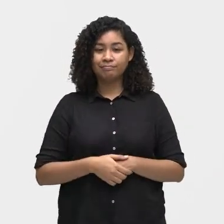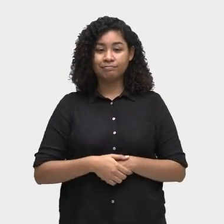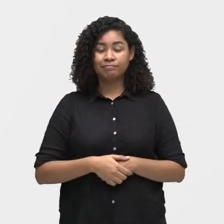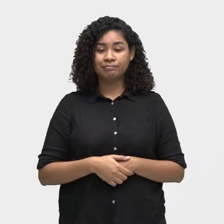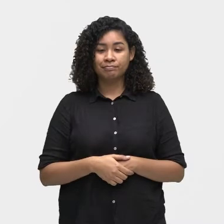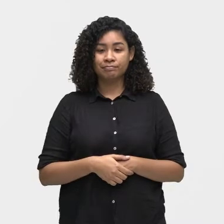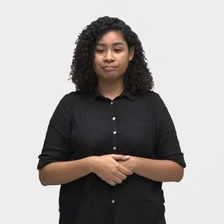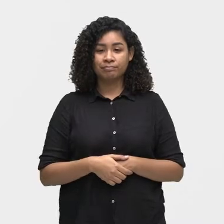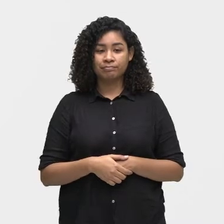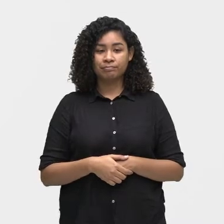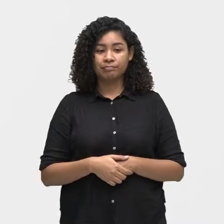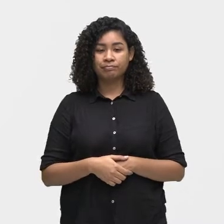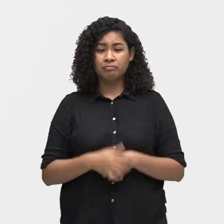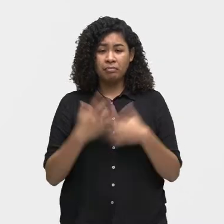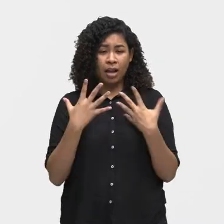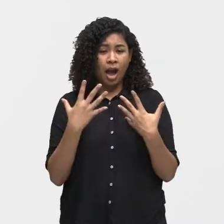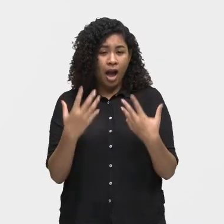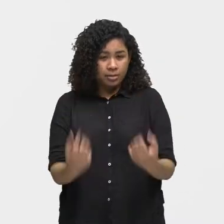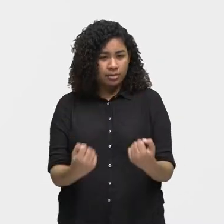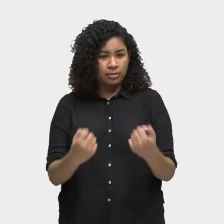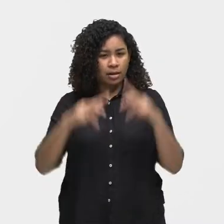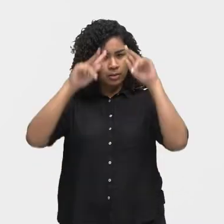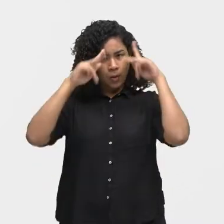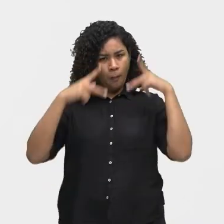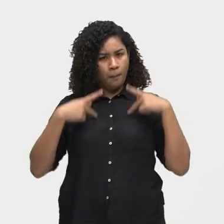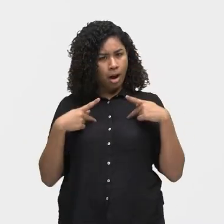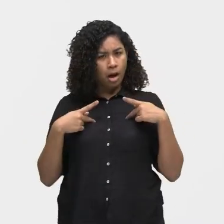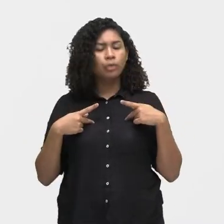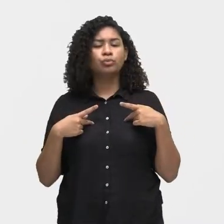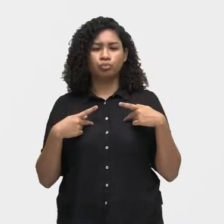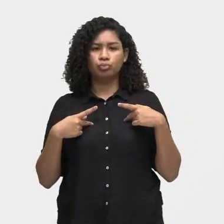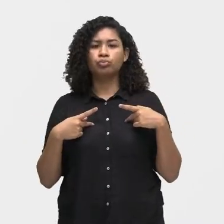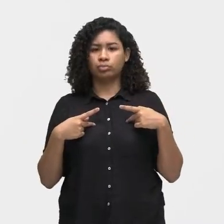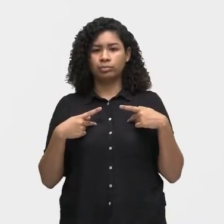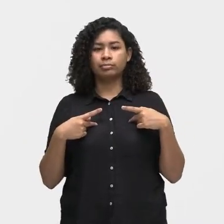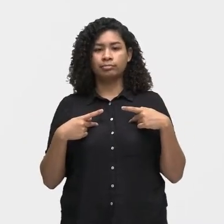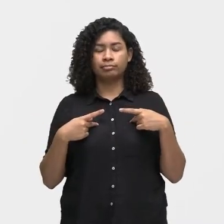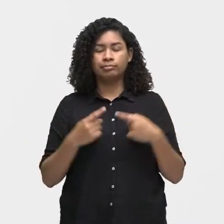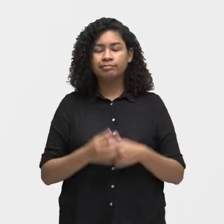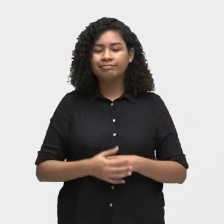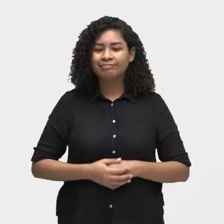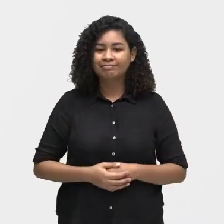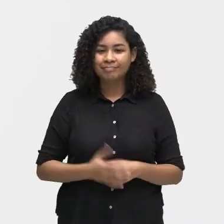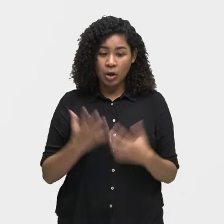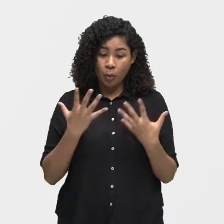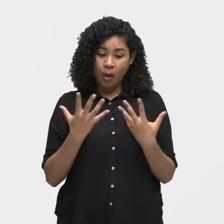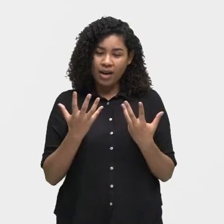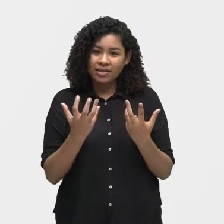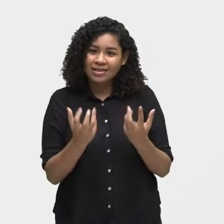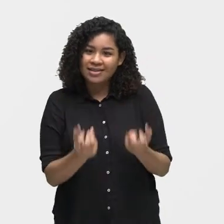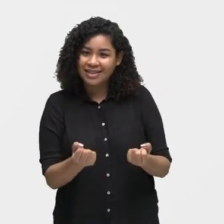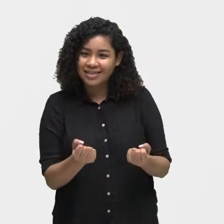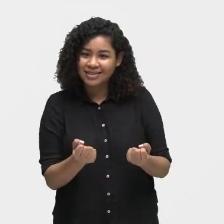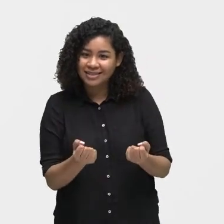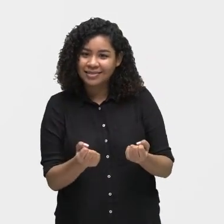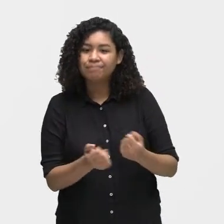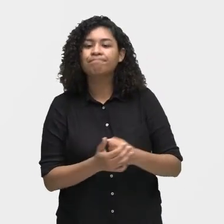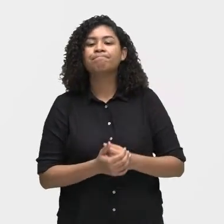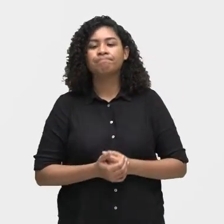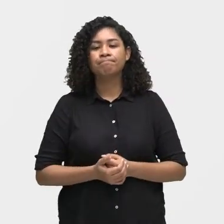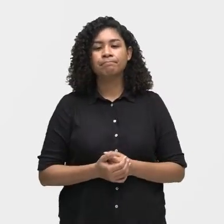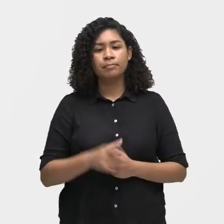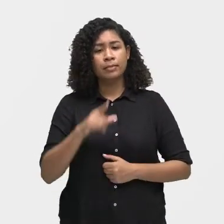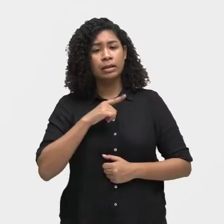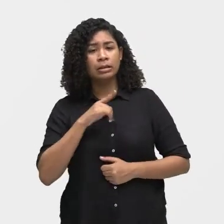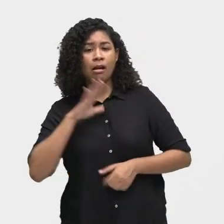tolerância consigo mesmo, principalmente de olhar para o ser humano com mais tolerância, porque o ser humano, às vezes, é hora bom